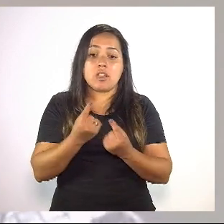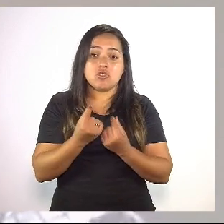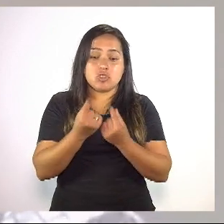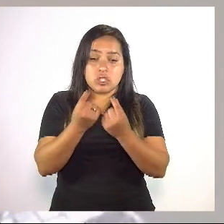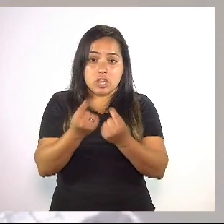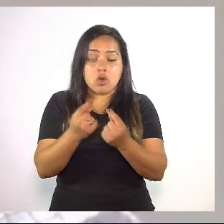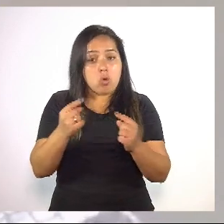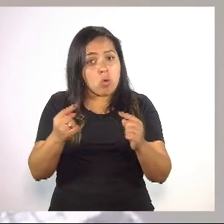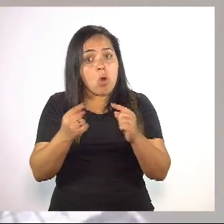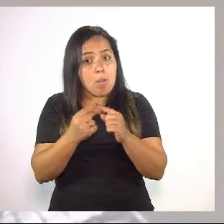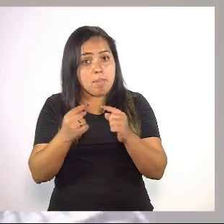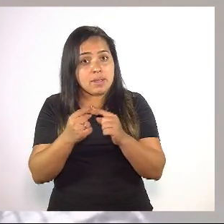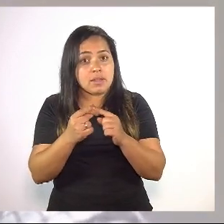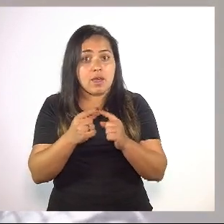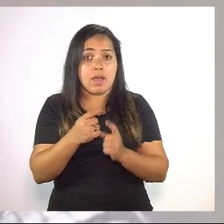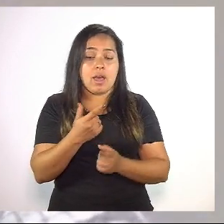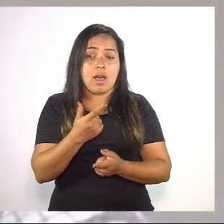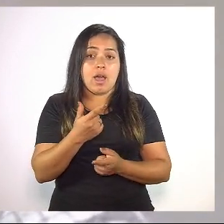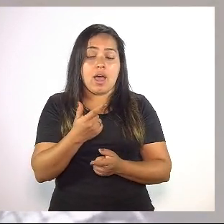índice constitucional.